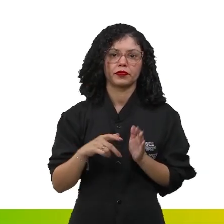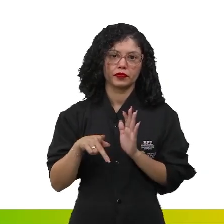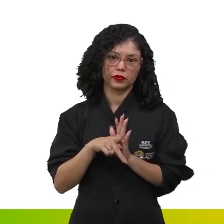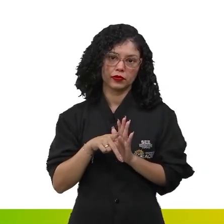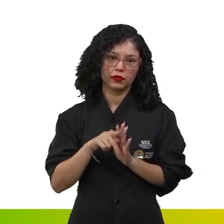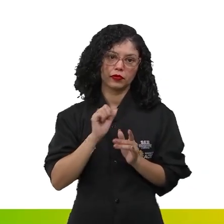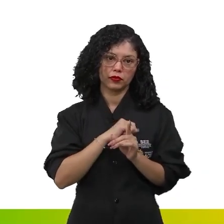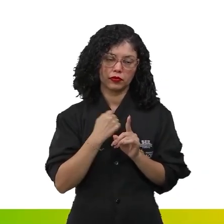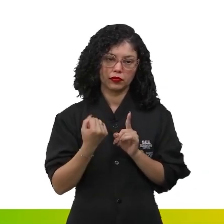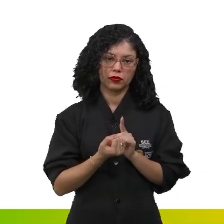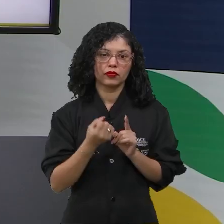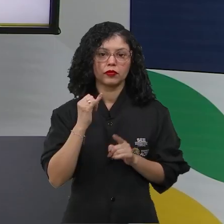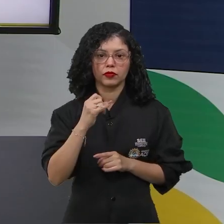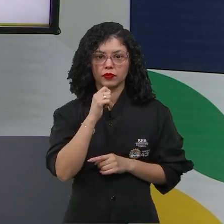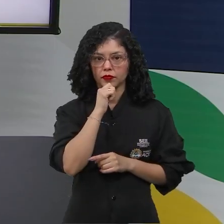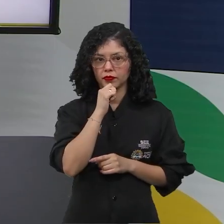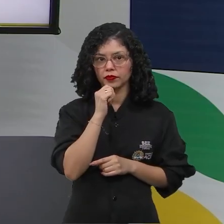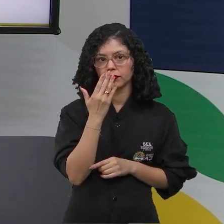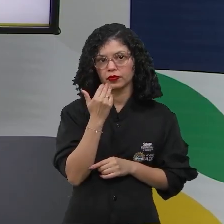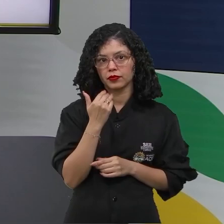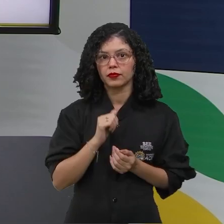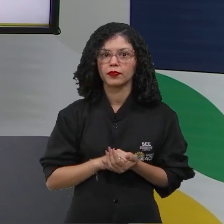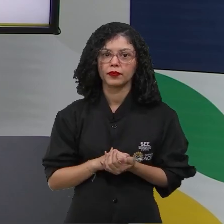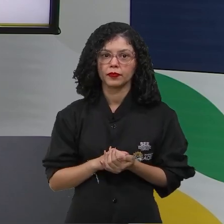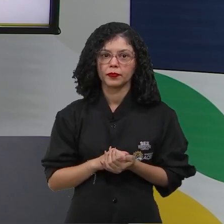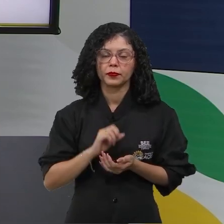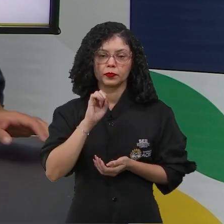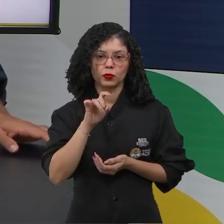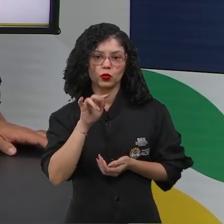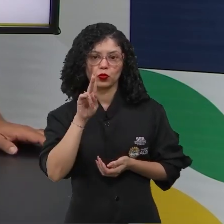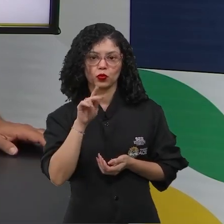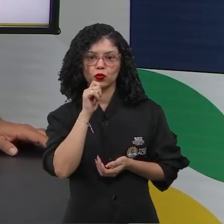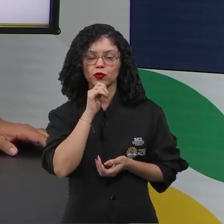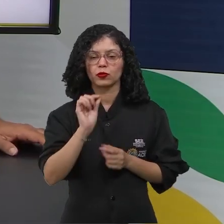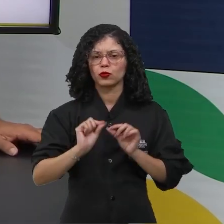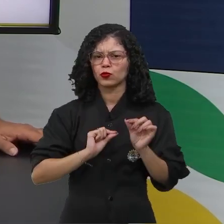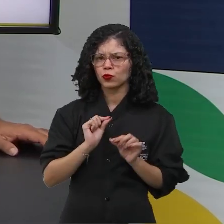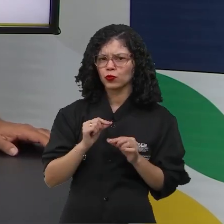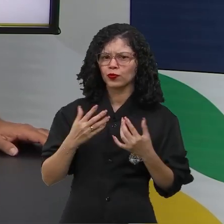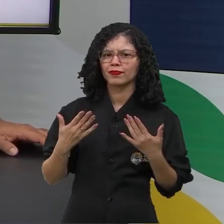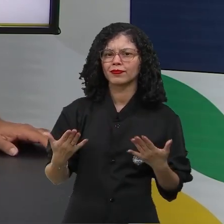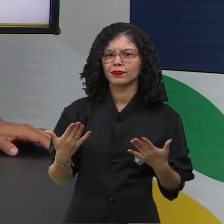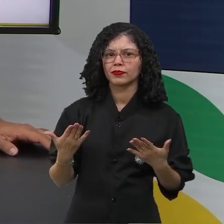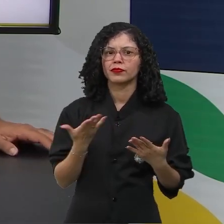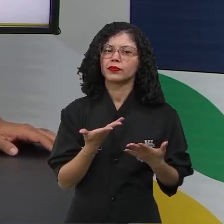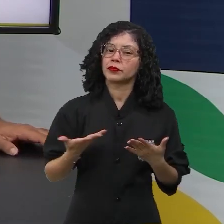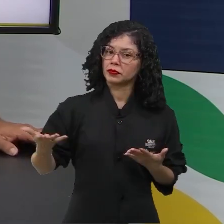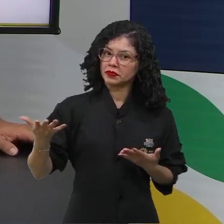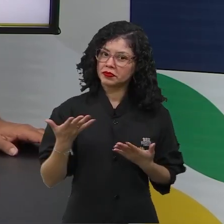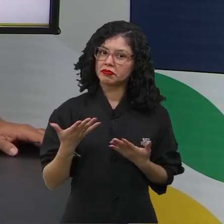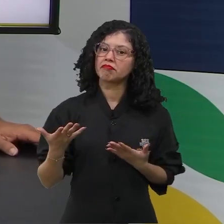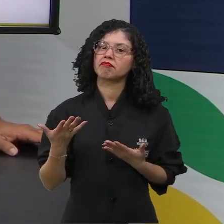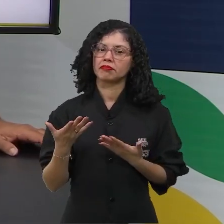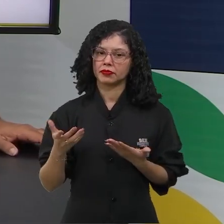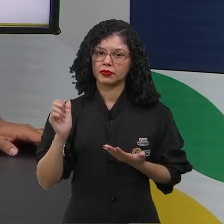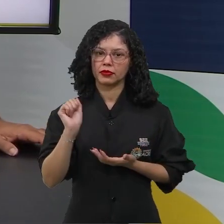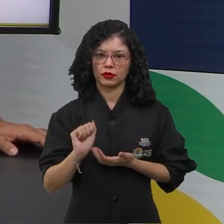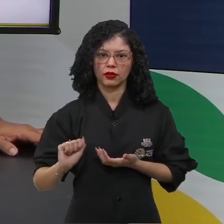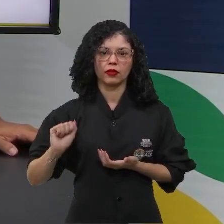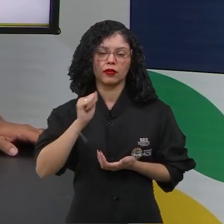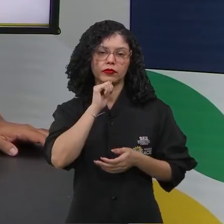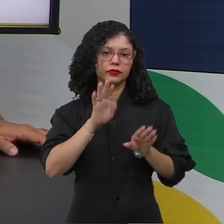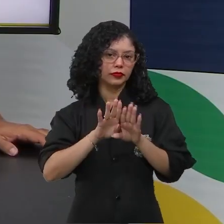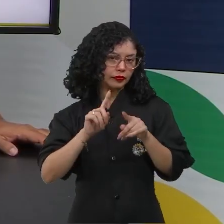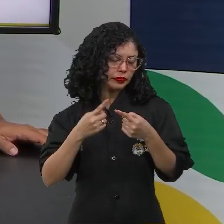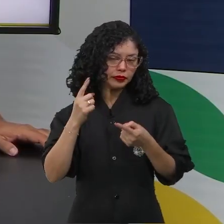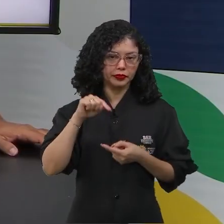pertencimento social. Se eu chamar você para comer um sushi, você vai dizer, nossa, que base oriental. Isso é uma forma de se alimentar.